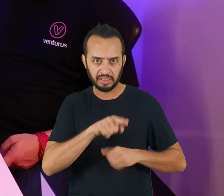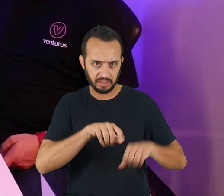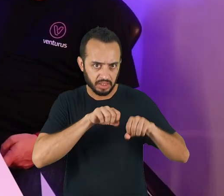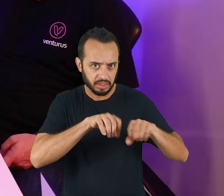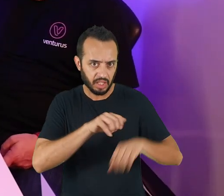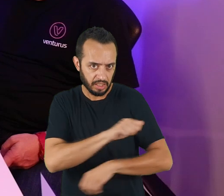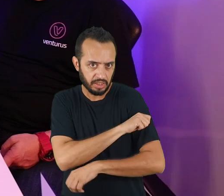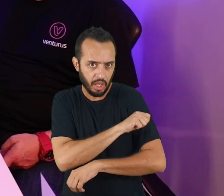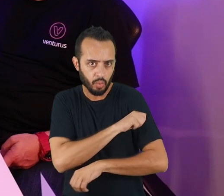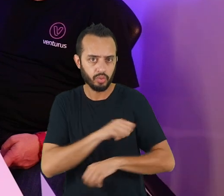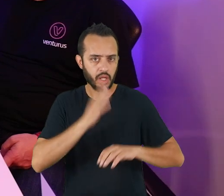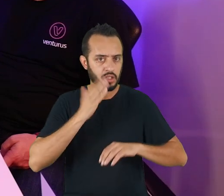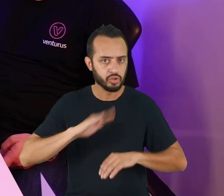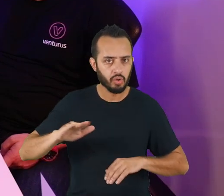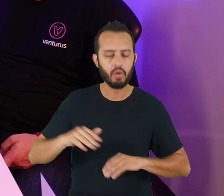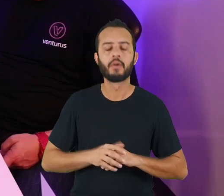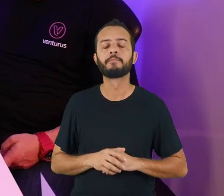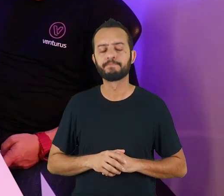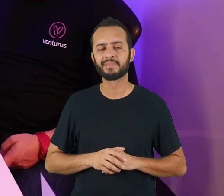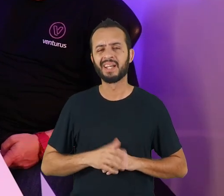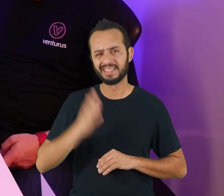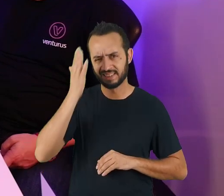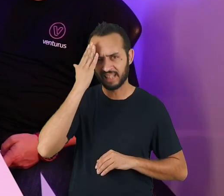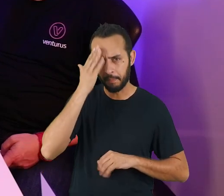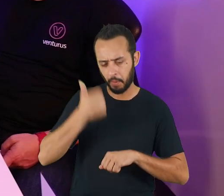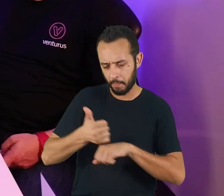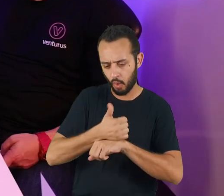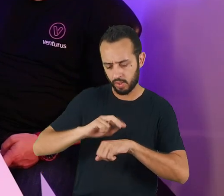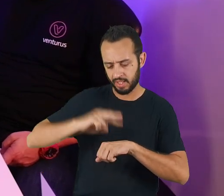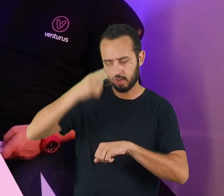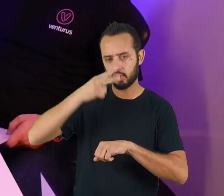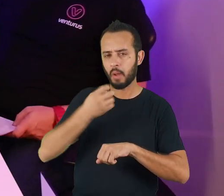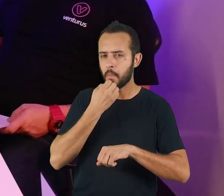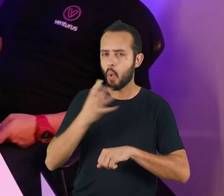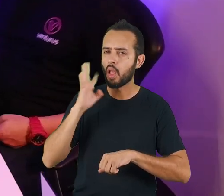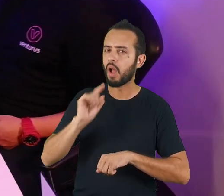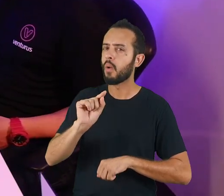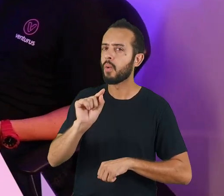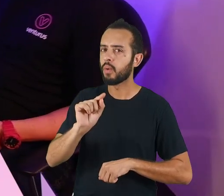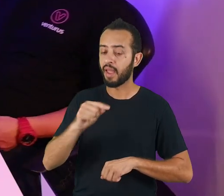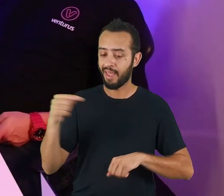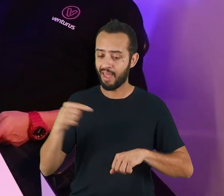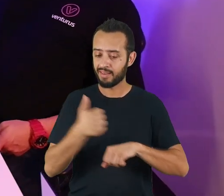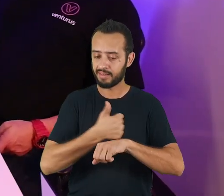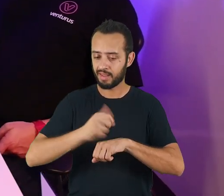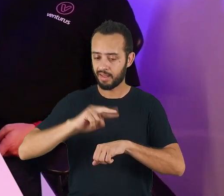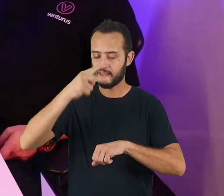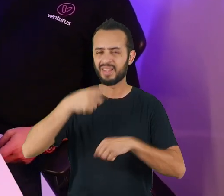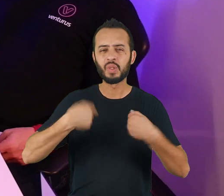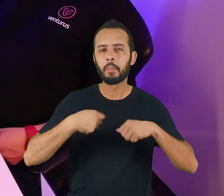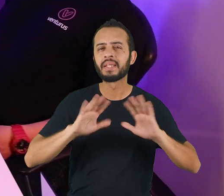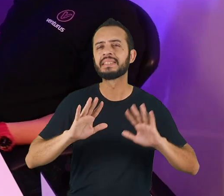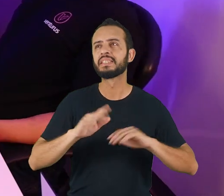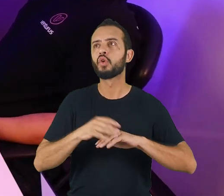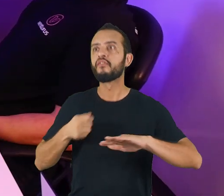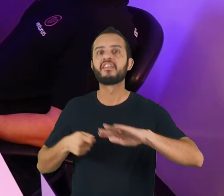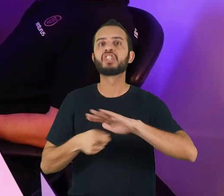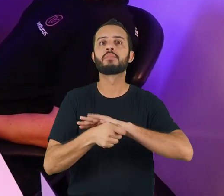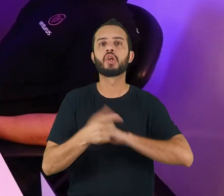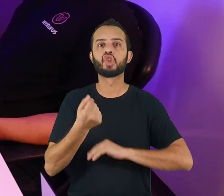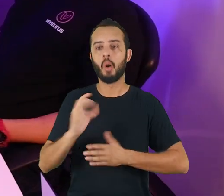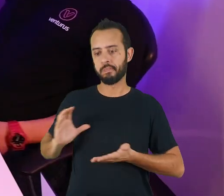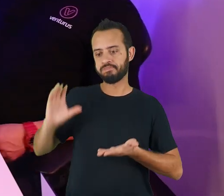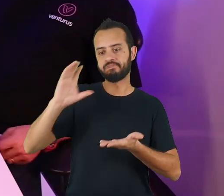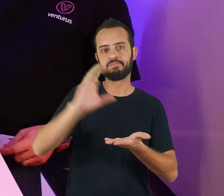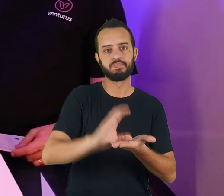uma coisa que eu acho muito legal nessa carreira de tecnologia Marcelo que é uma carreira que ela não precisa de um investimento muito alto